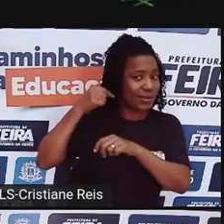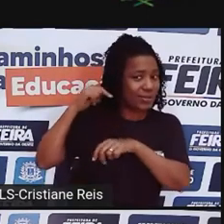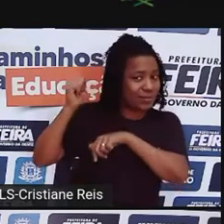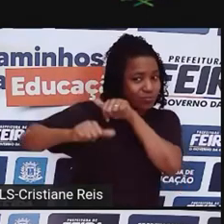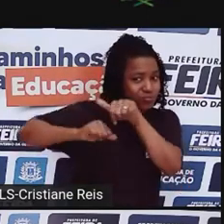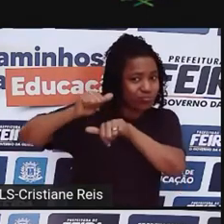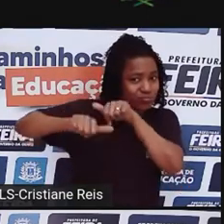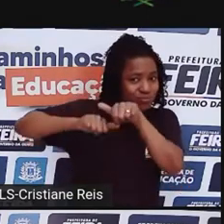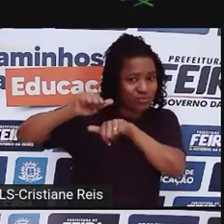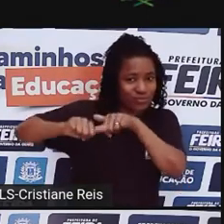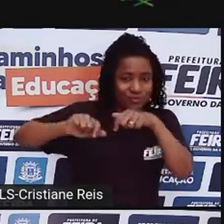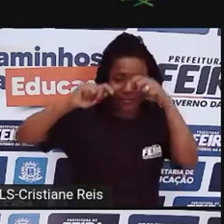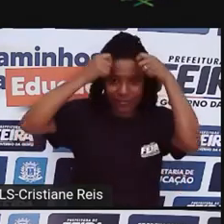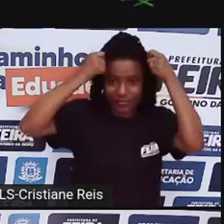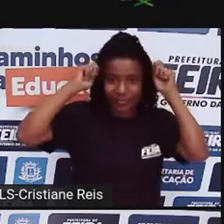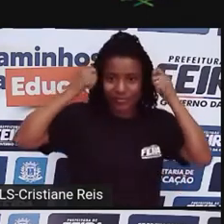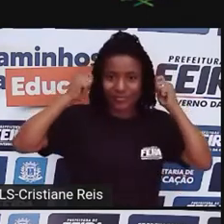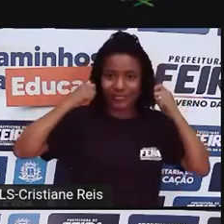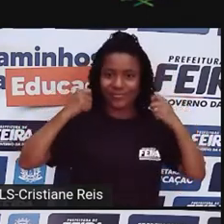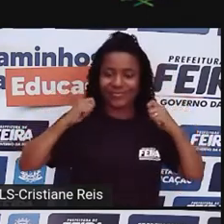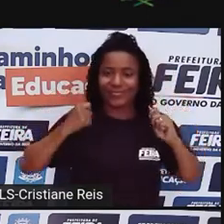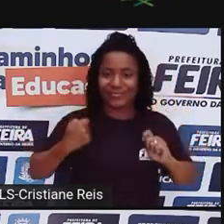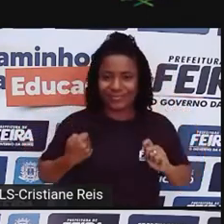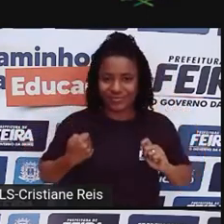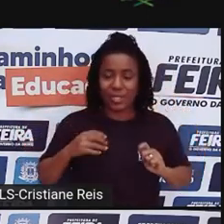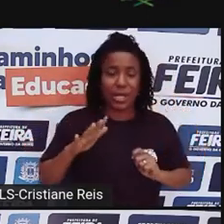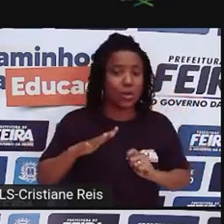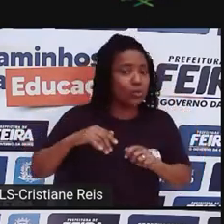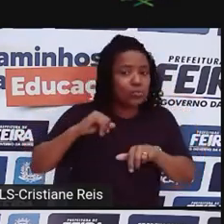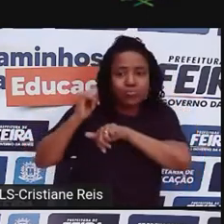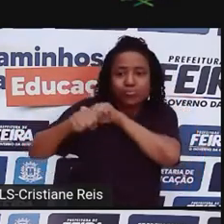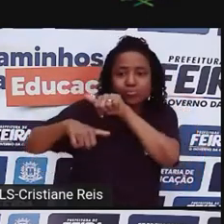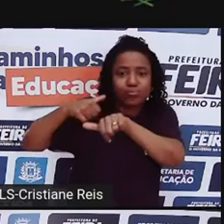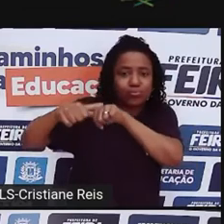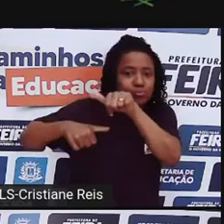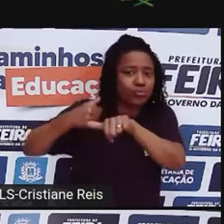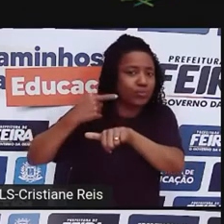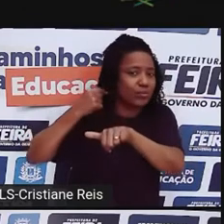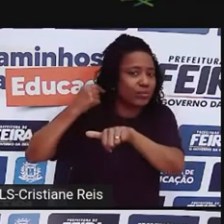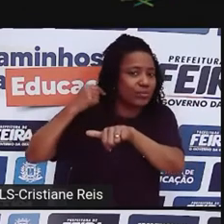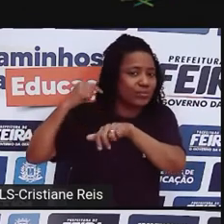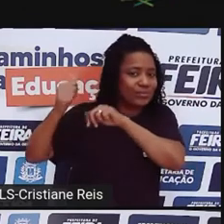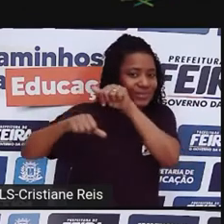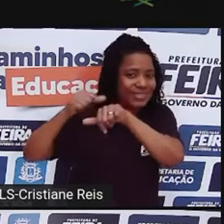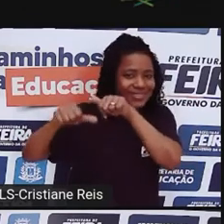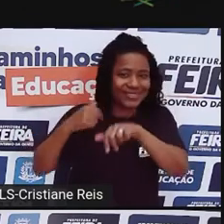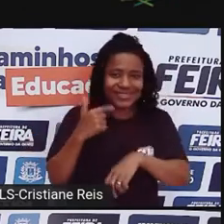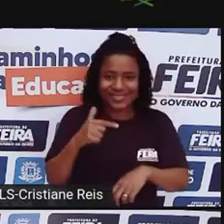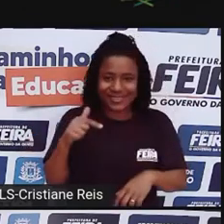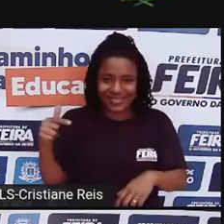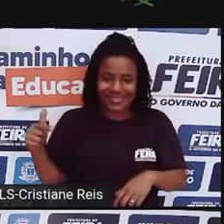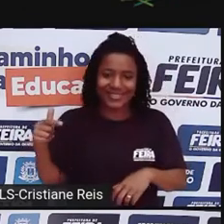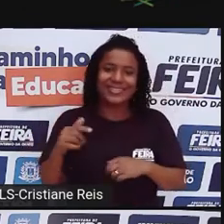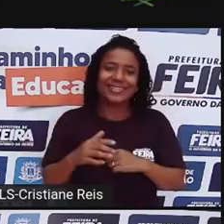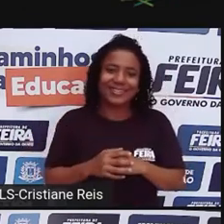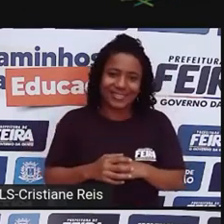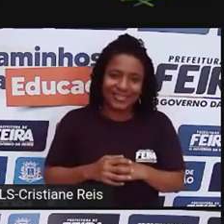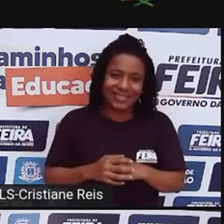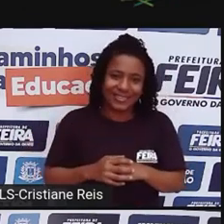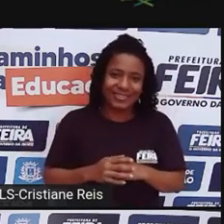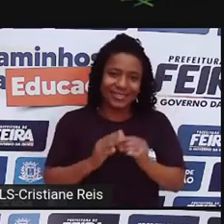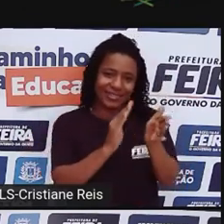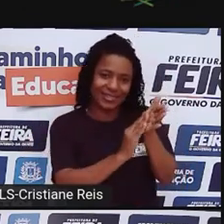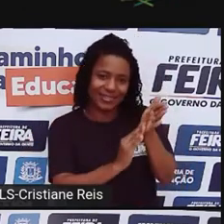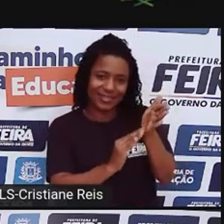capilar. Eu não cheguei a passar por esse processo porque eu não tive coragem, também a minha mãe não passou nenhum tipo de alisamento no